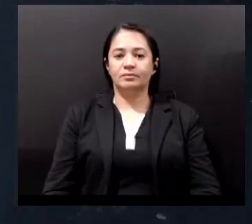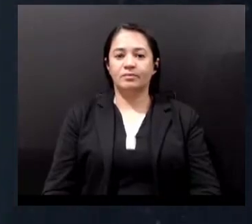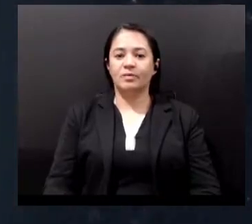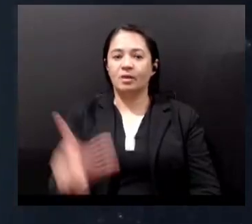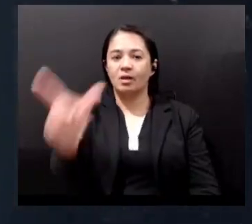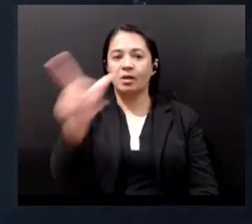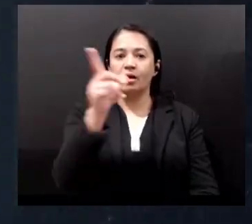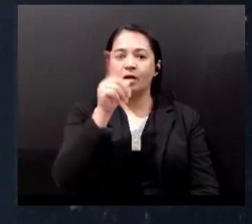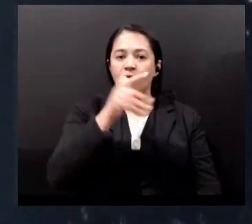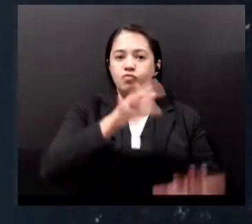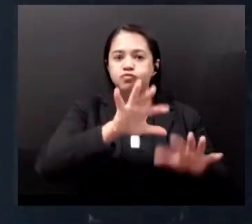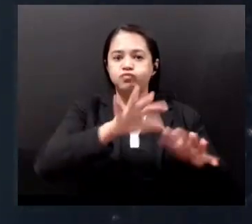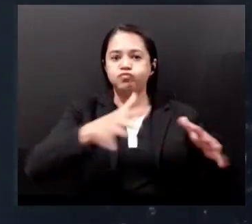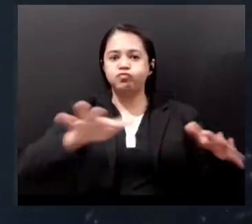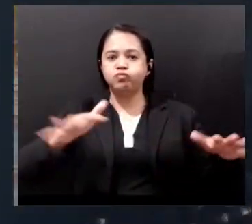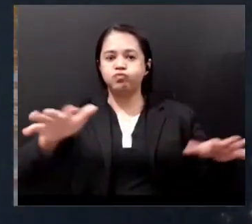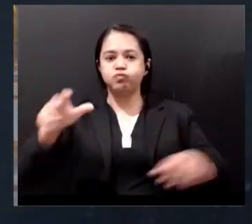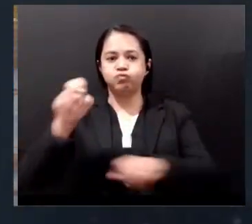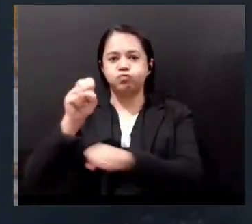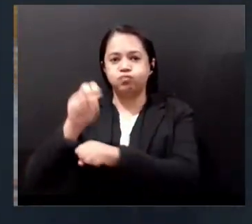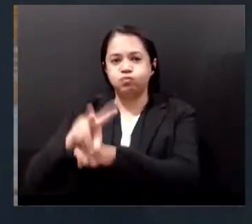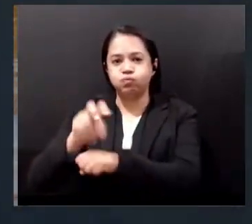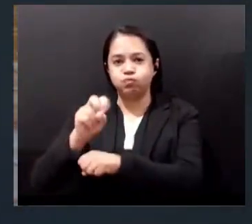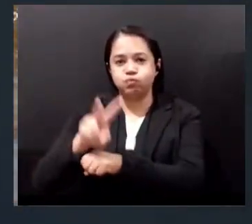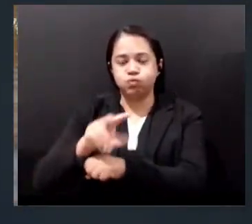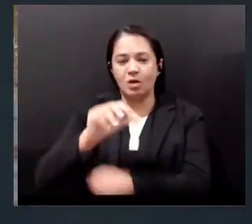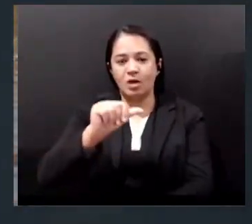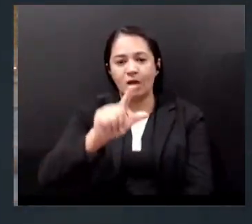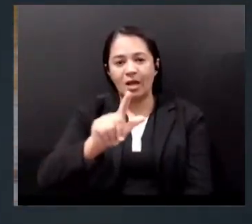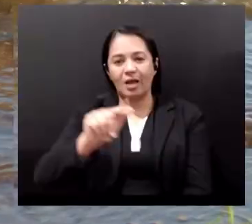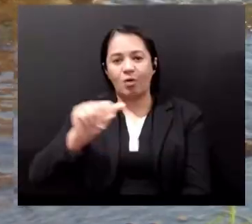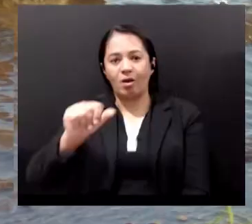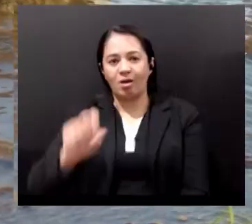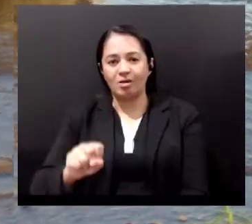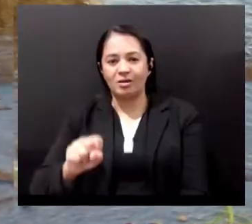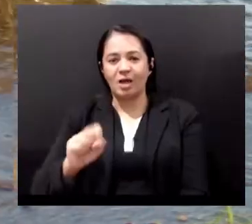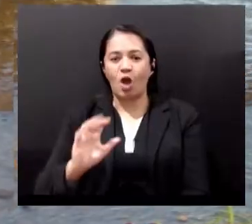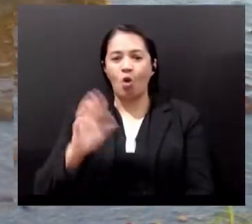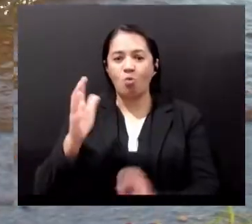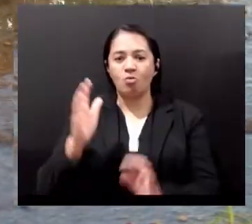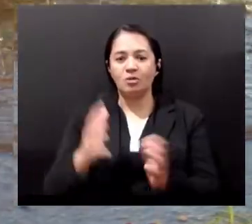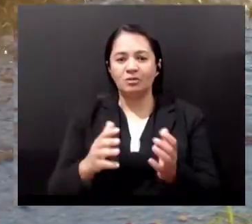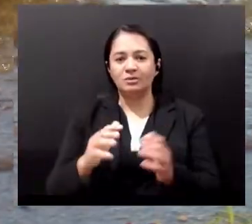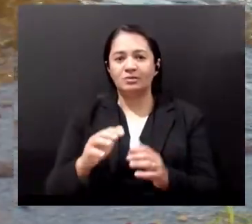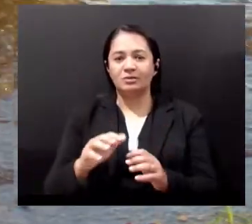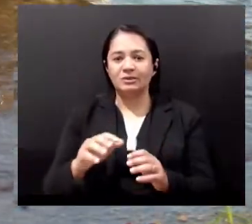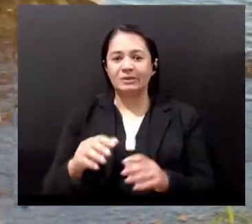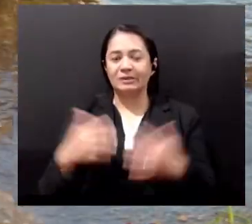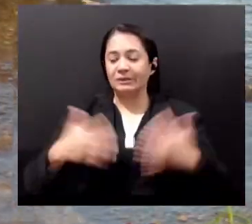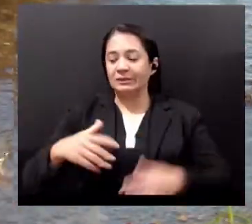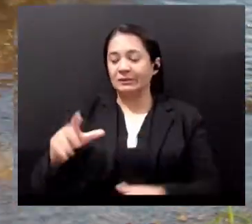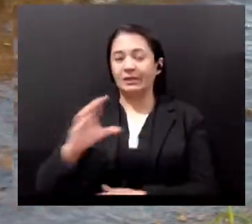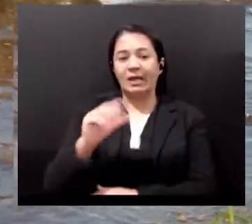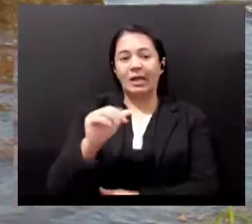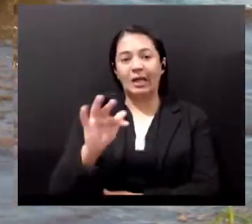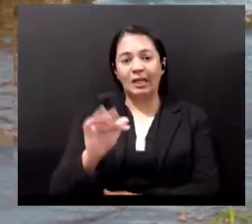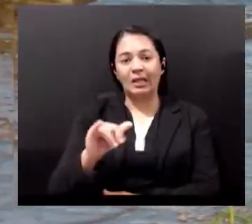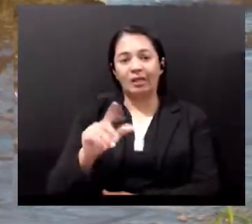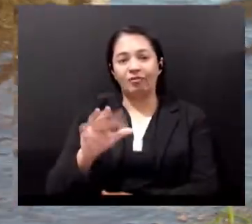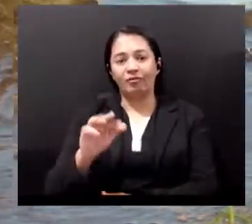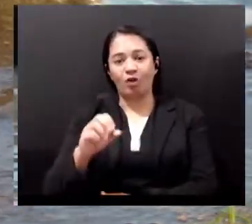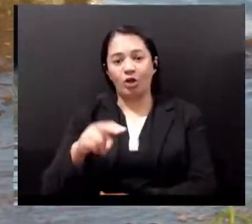Uma onda de envenenamento por uma toxina de algas marinhas está causando caos na costa da